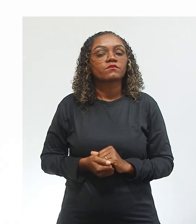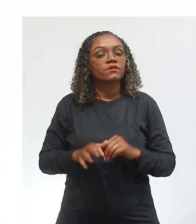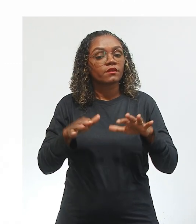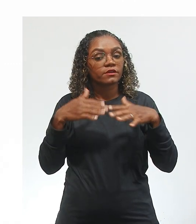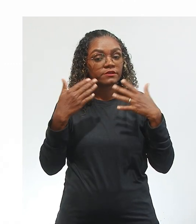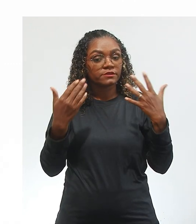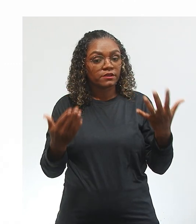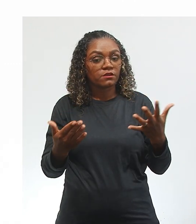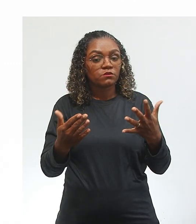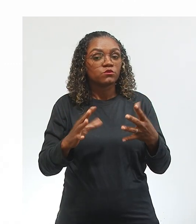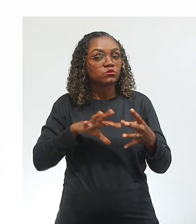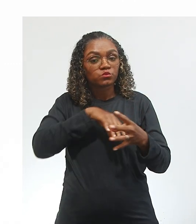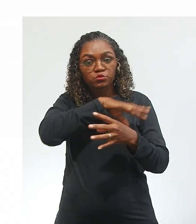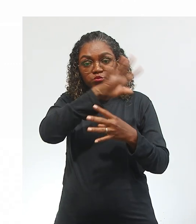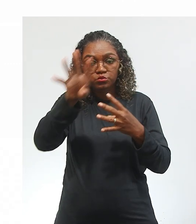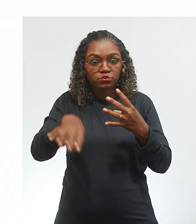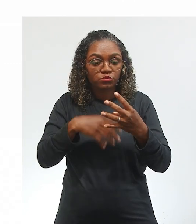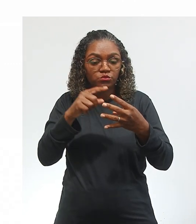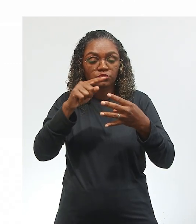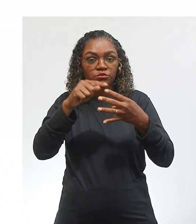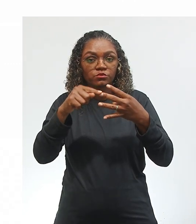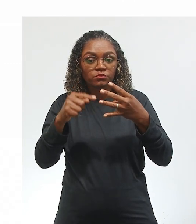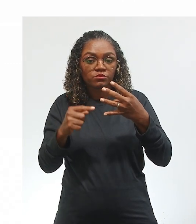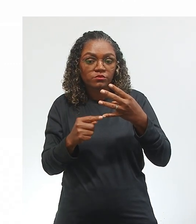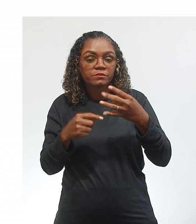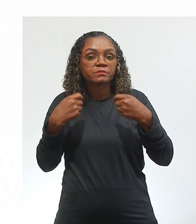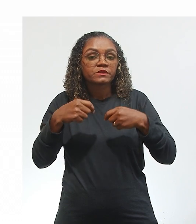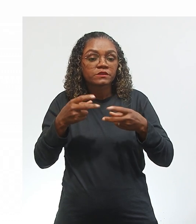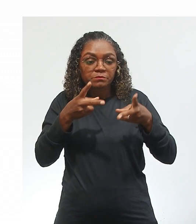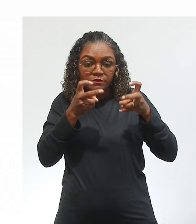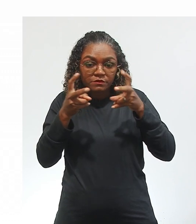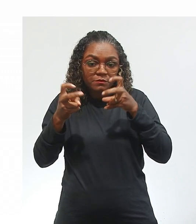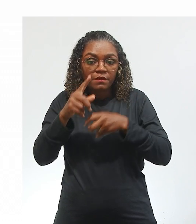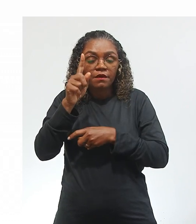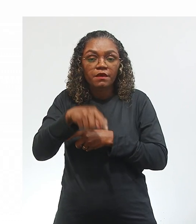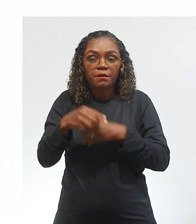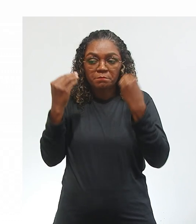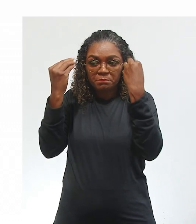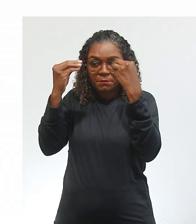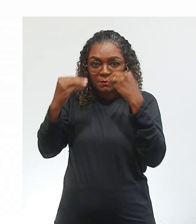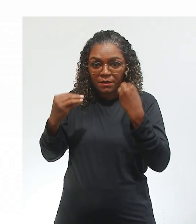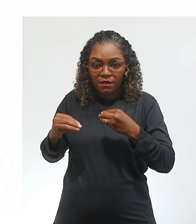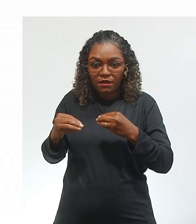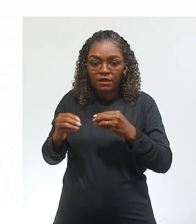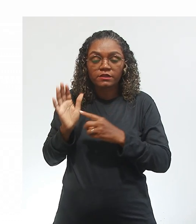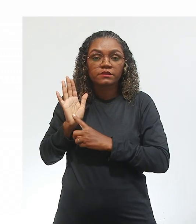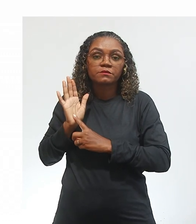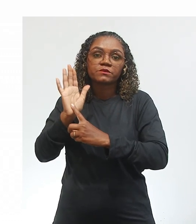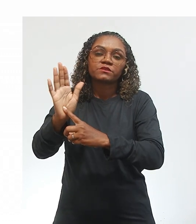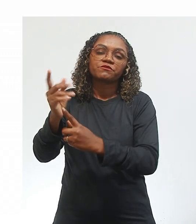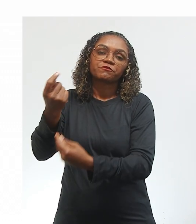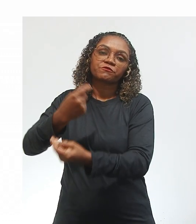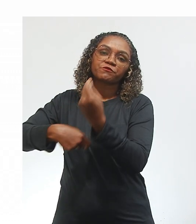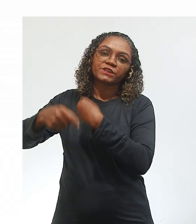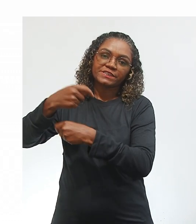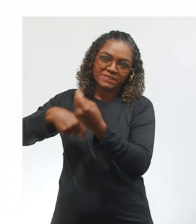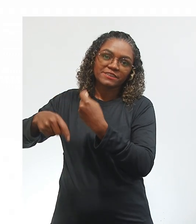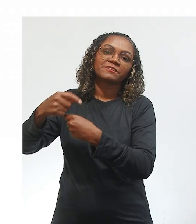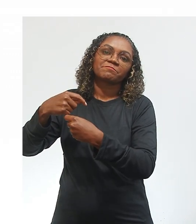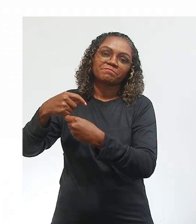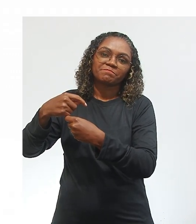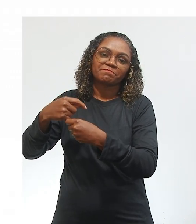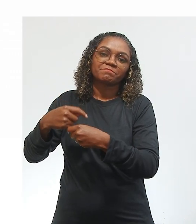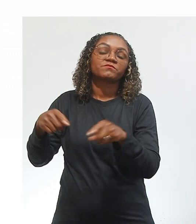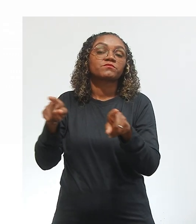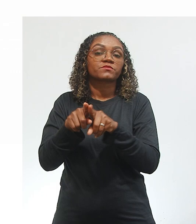Essas contas, elas devem ser o quê? Evidenciadas lá nas demonstrações financeiras,